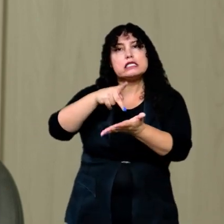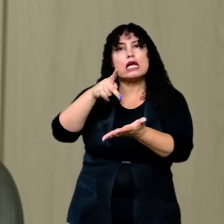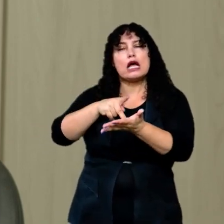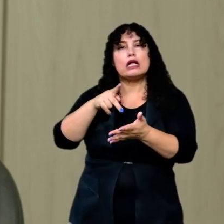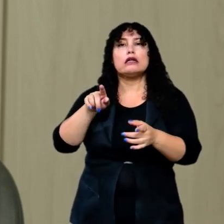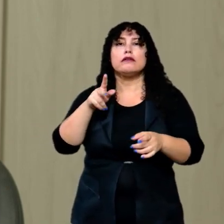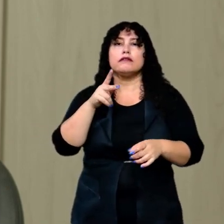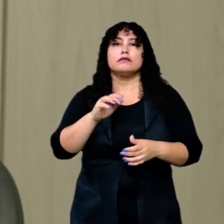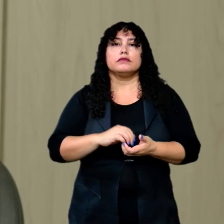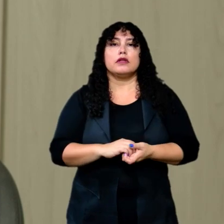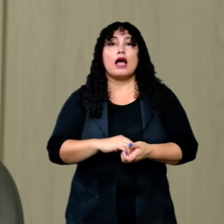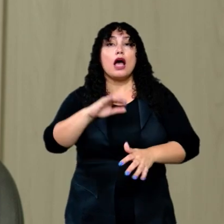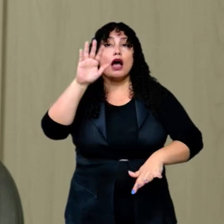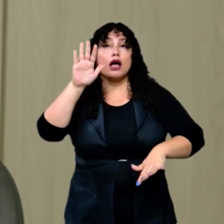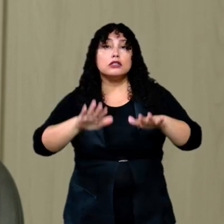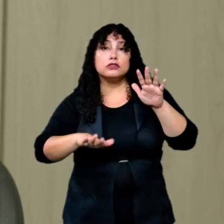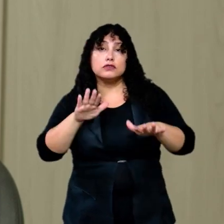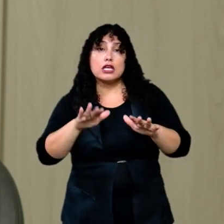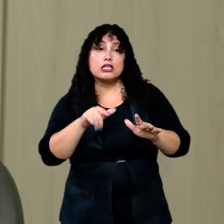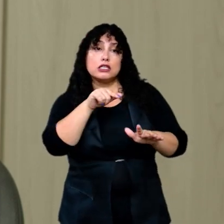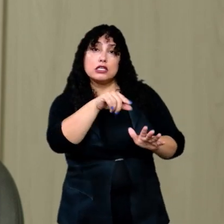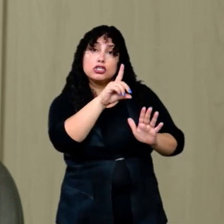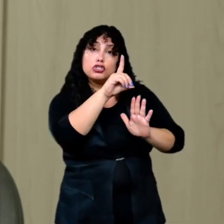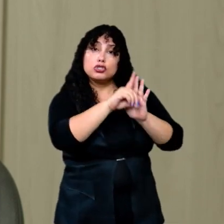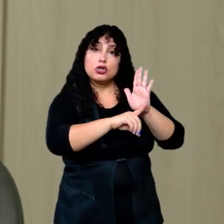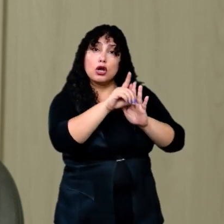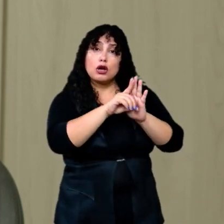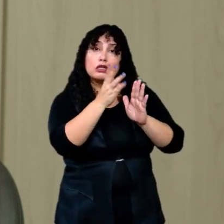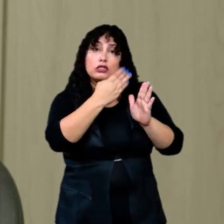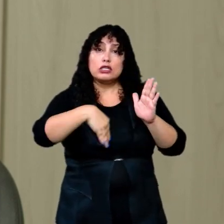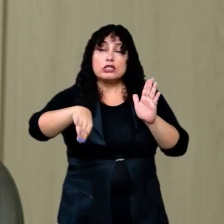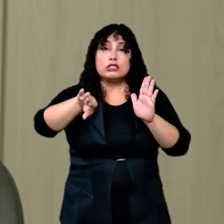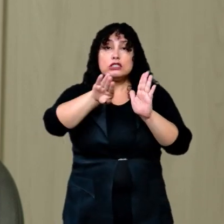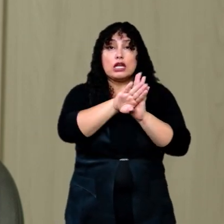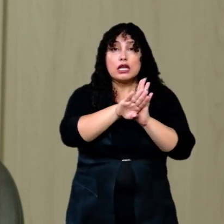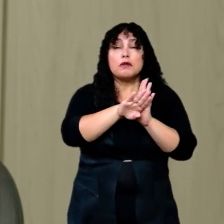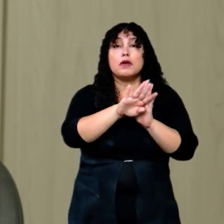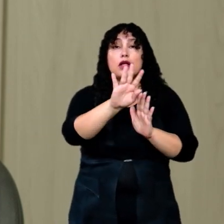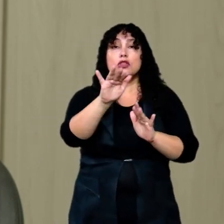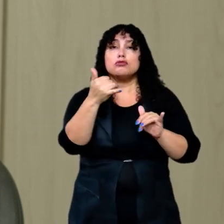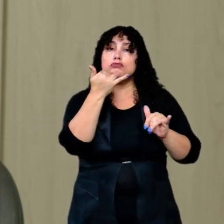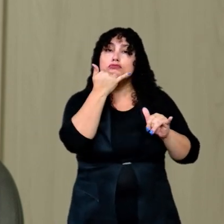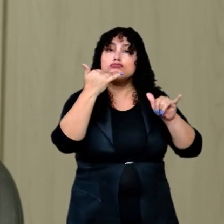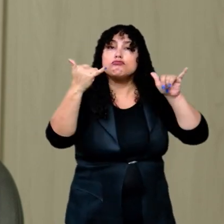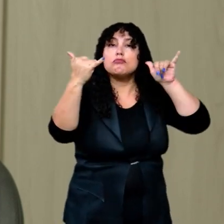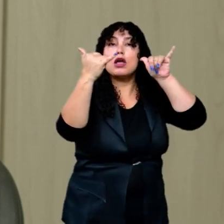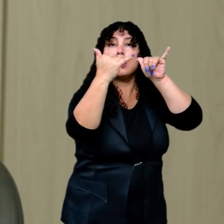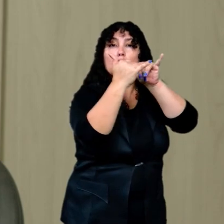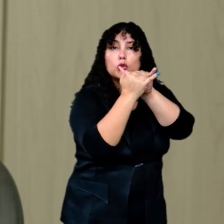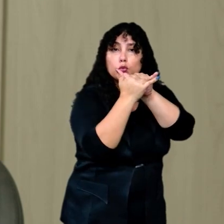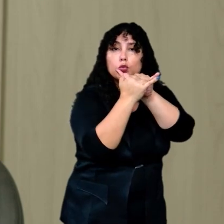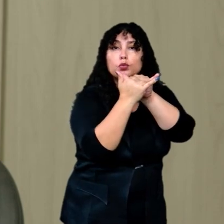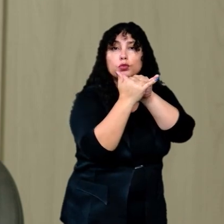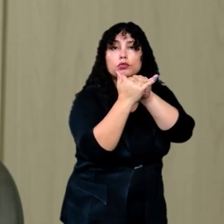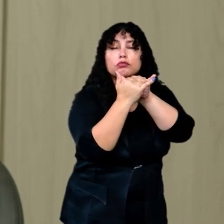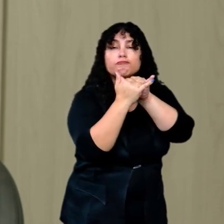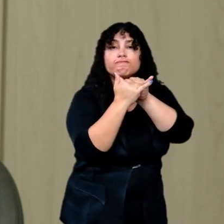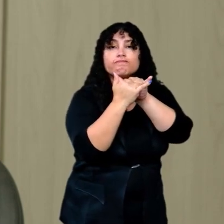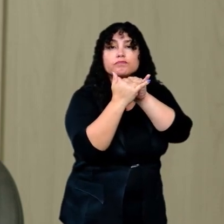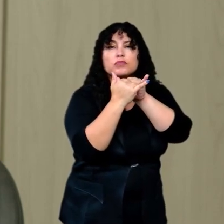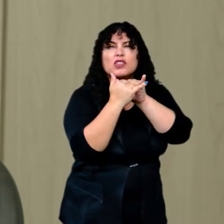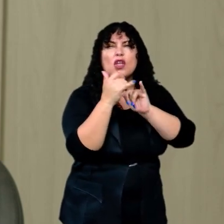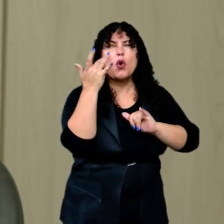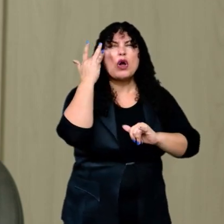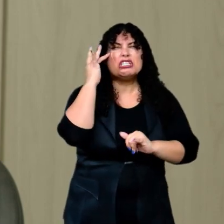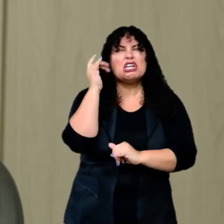Porque fala assim, muitas vezes esse diagnóstico vem para a gente se perdoar. Porque, poxa, eu me